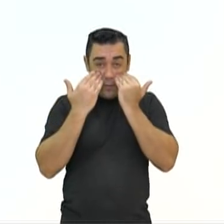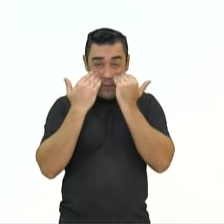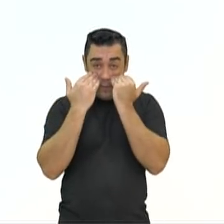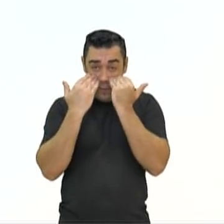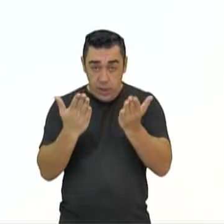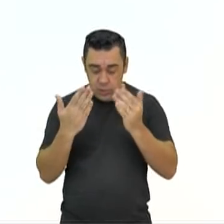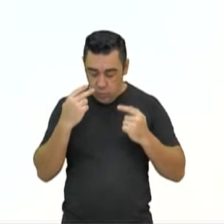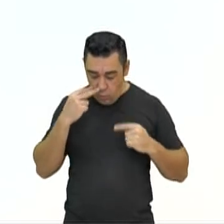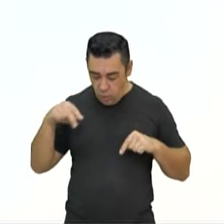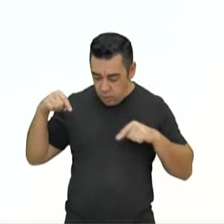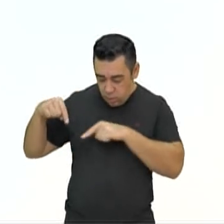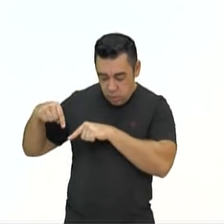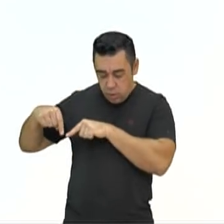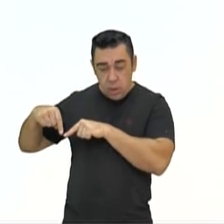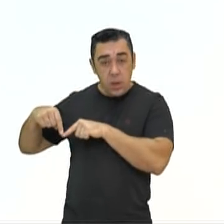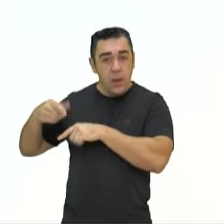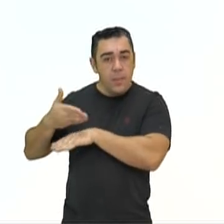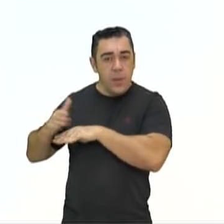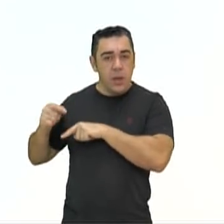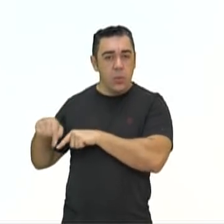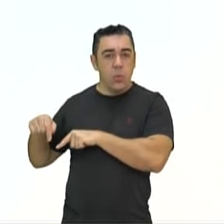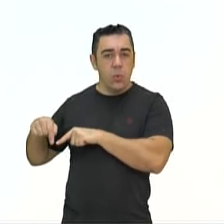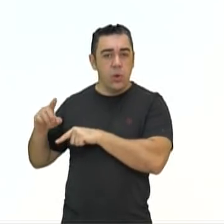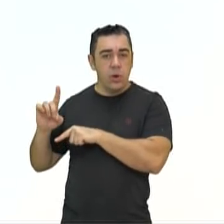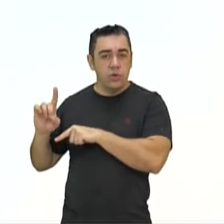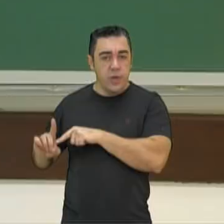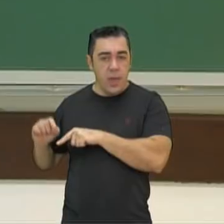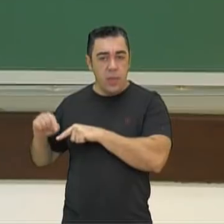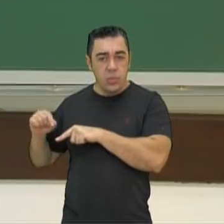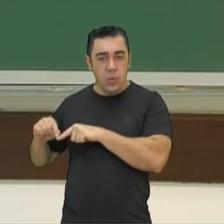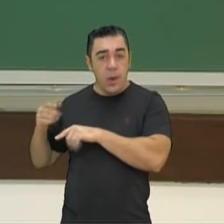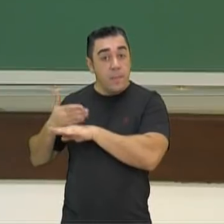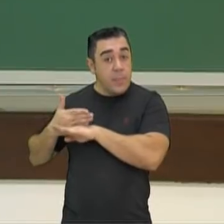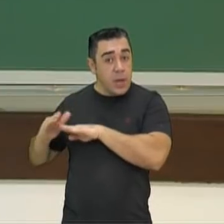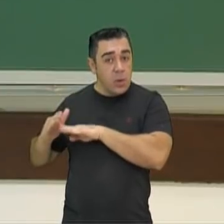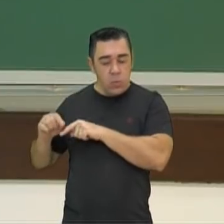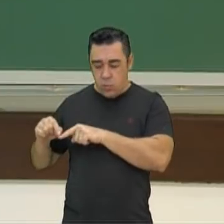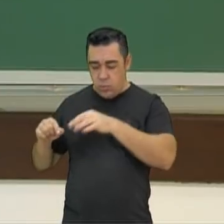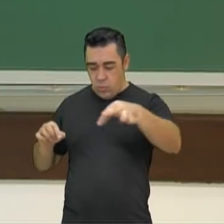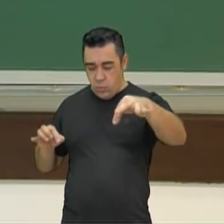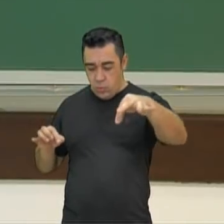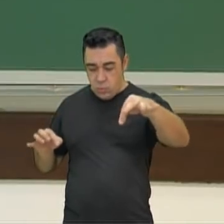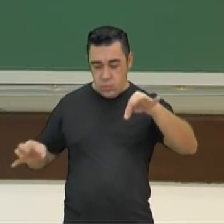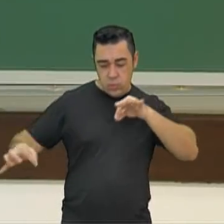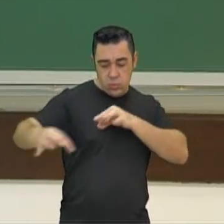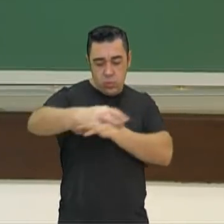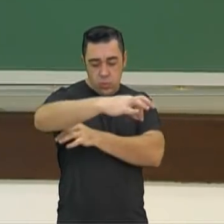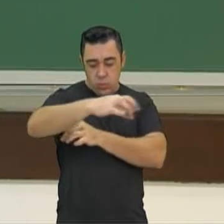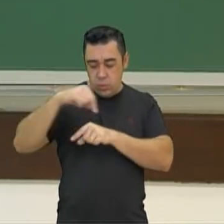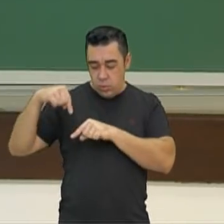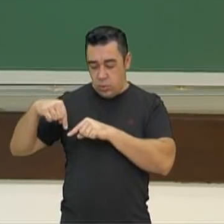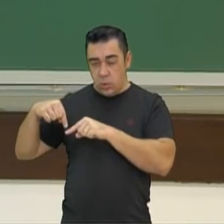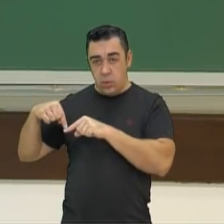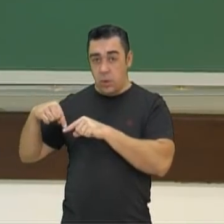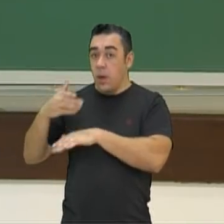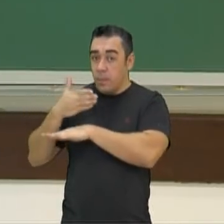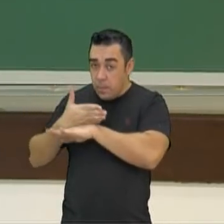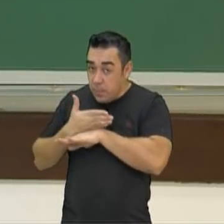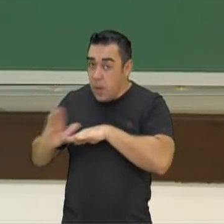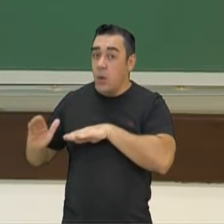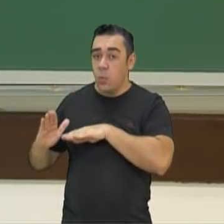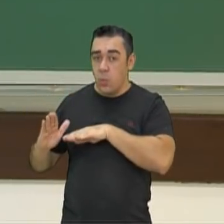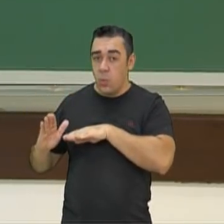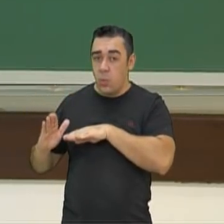direito, na parte de baixo, a casinha tem que ser a branca. Se você alternar, se você virar o tabuleiro, ele fica preta. Está errado por